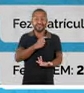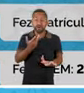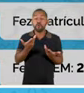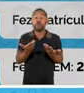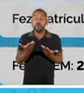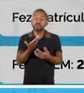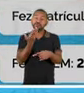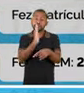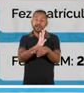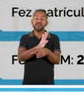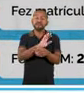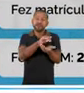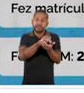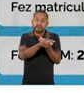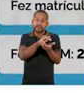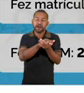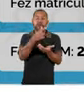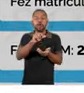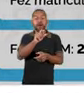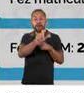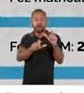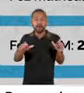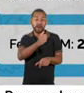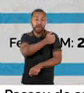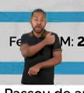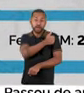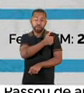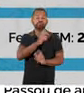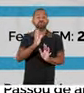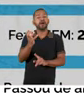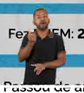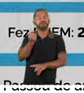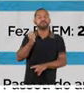Ah, hoje o pé de meia é pra estudantes beneficiados do